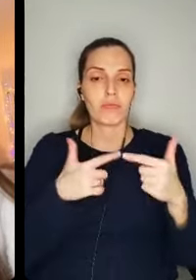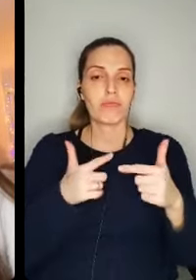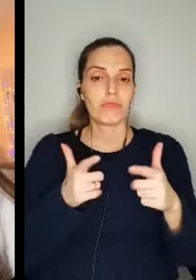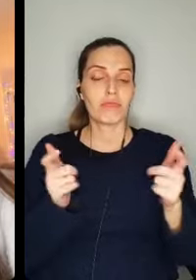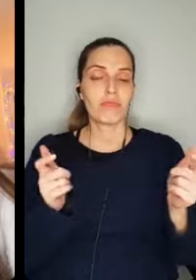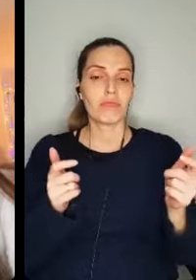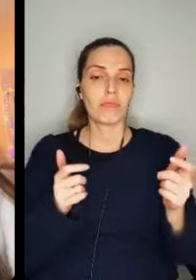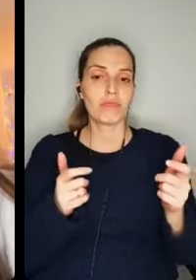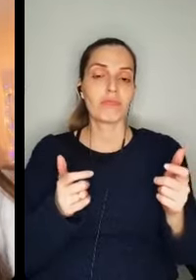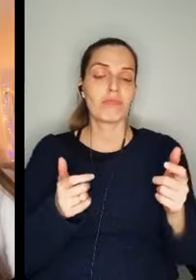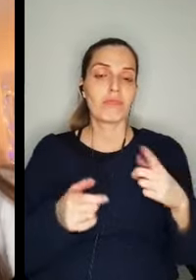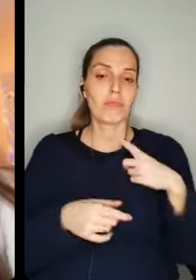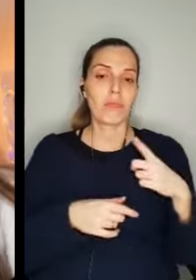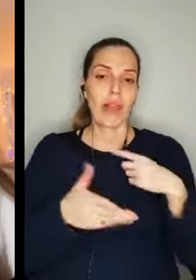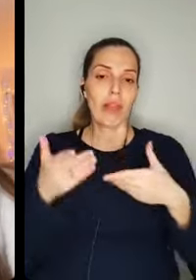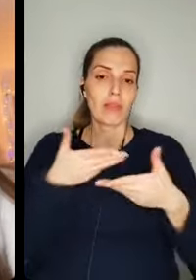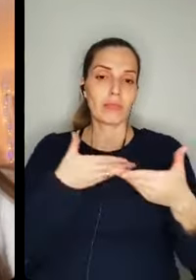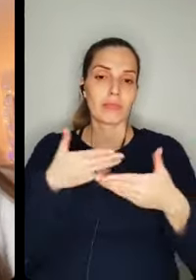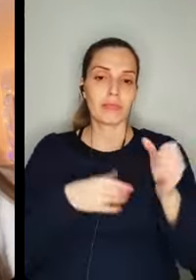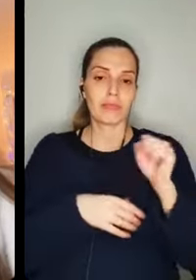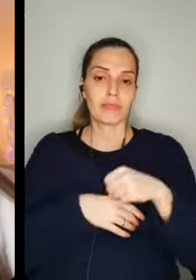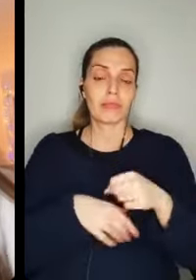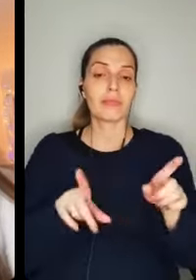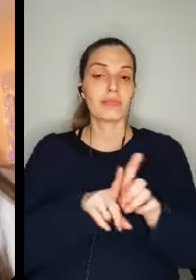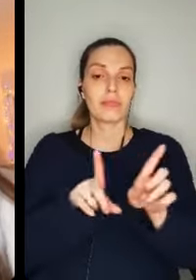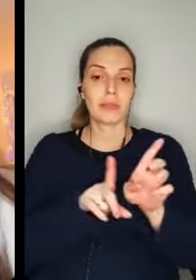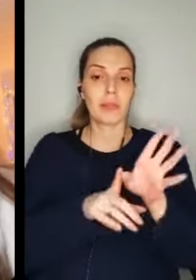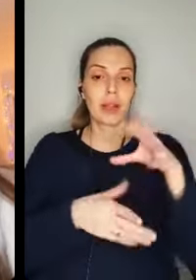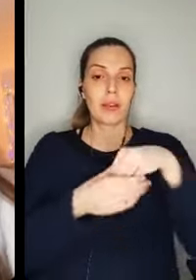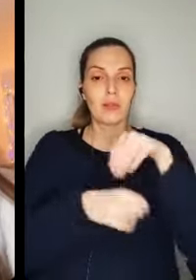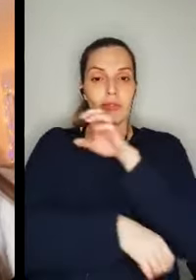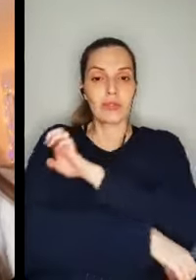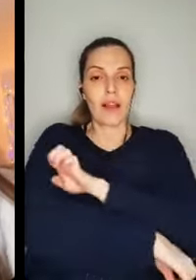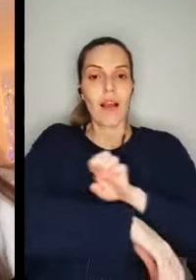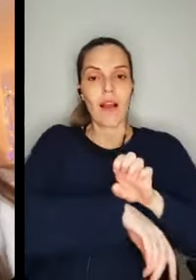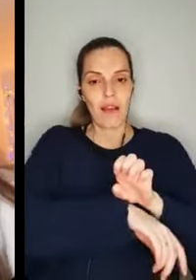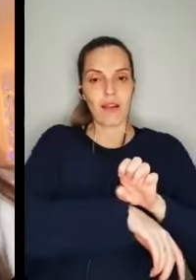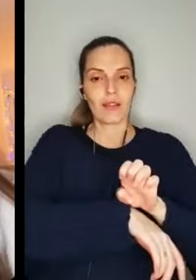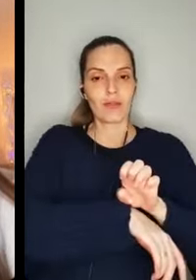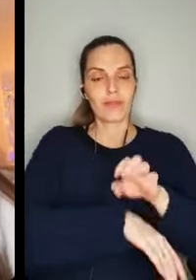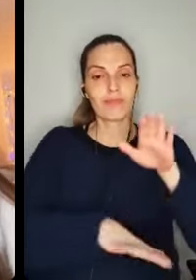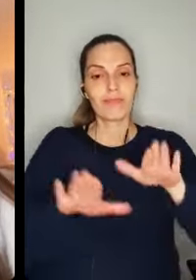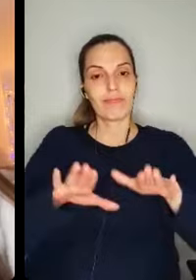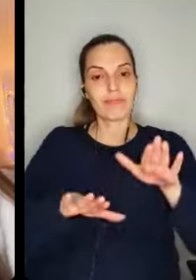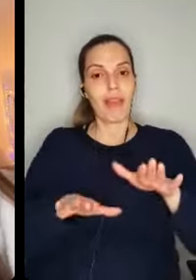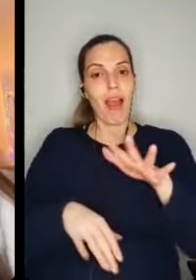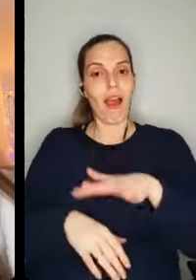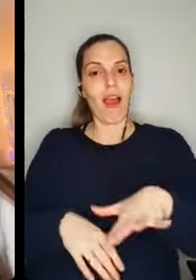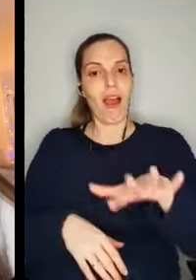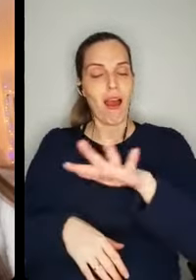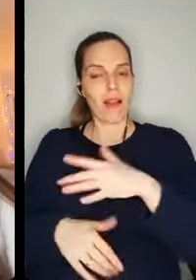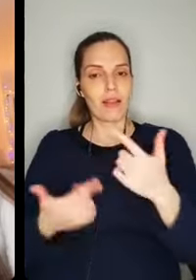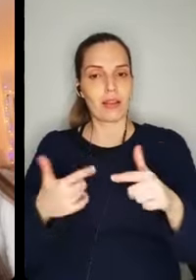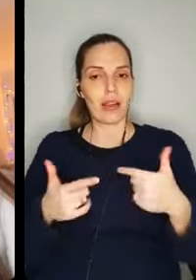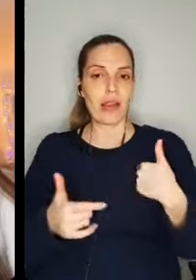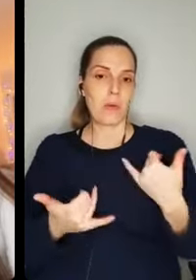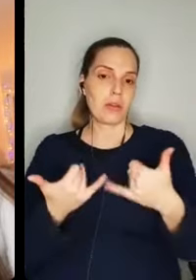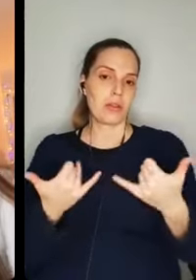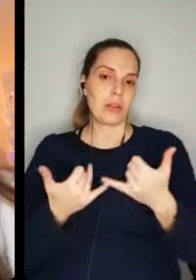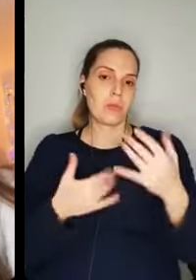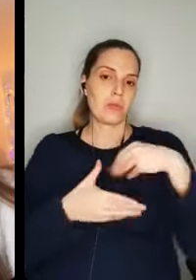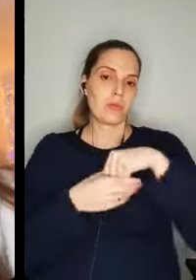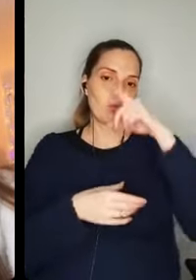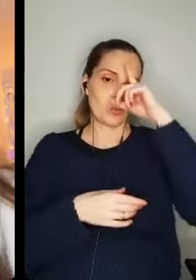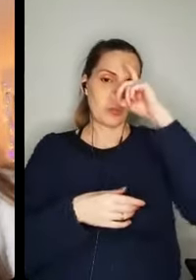assim, essa interação. E nos campos de estágio também, assim, né, a gente, dependendo da área que tu for atuar, eu, por exemplo, que estou em